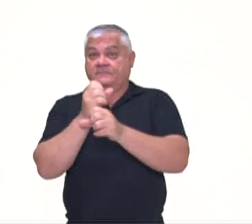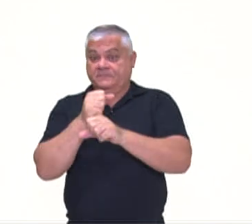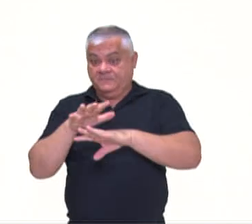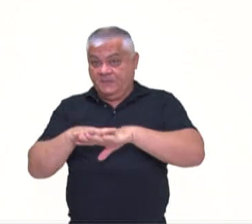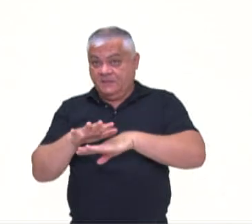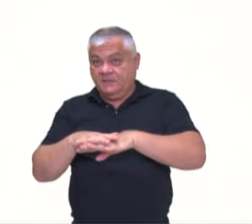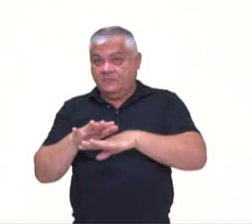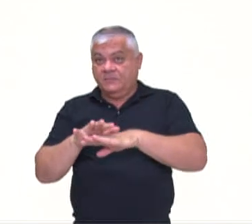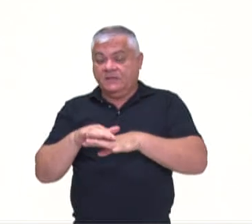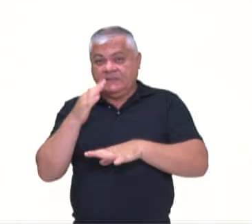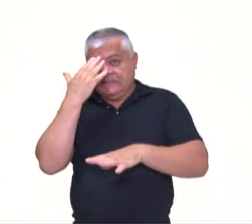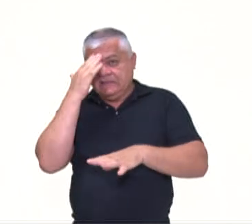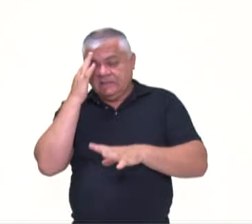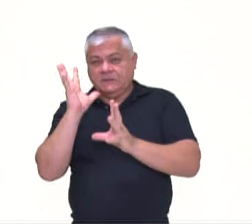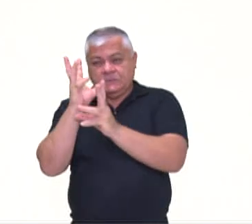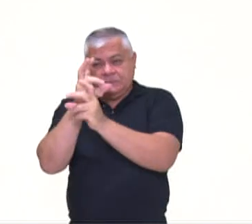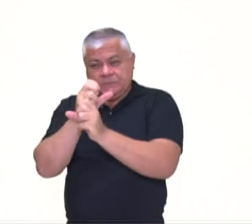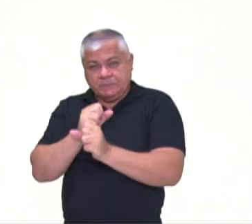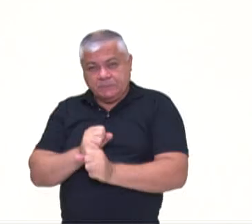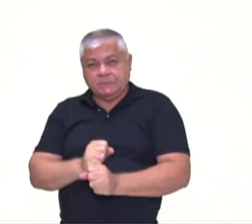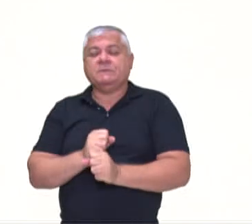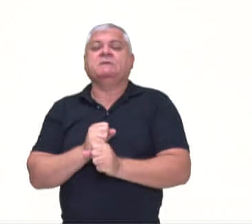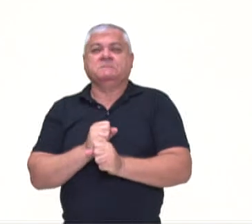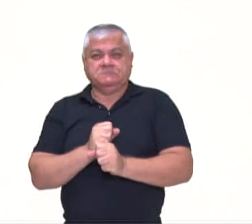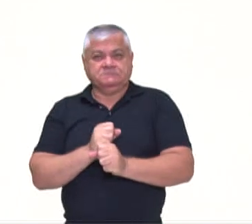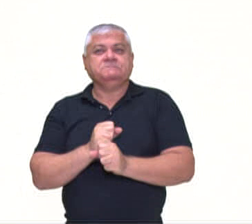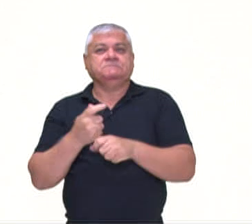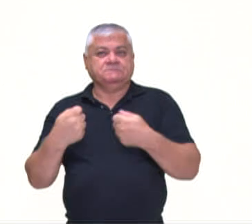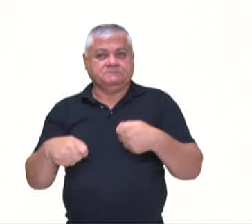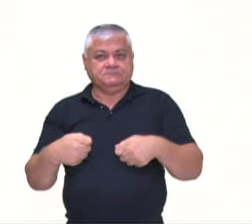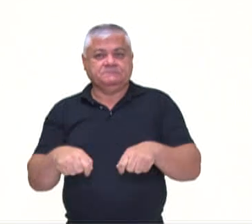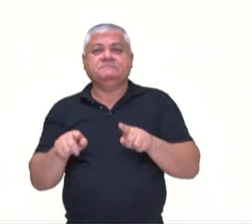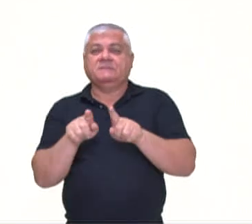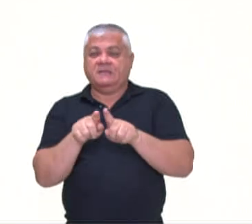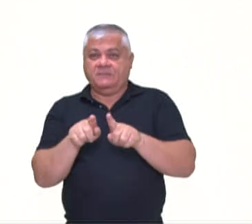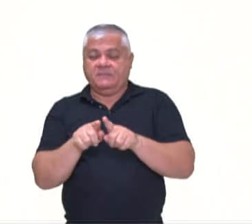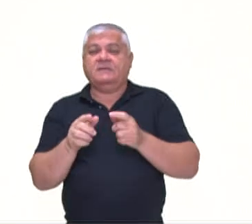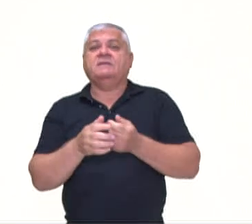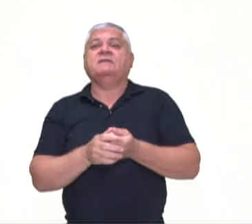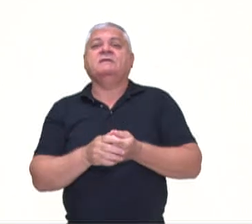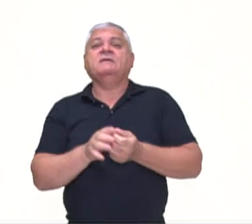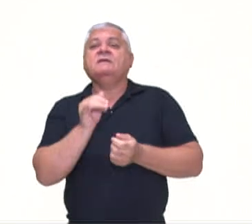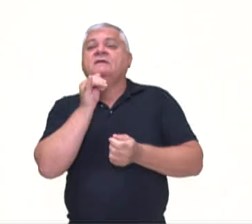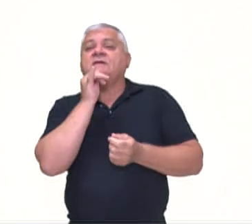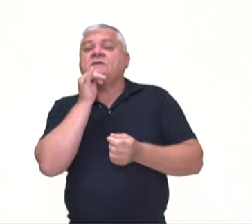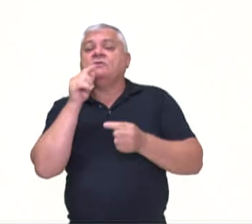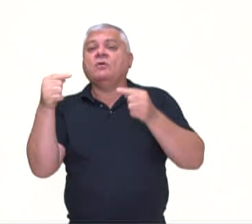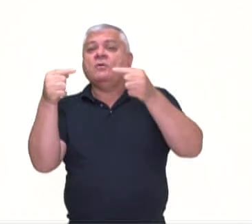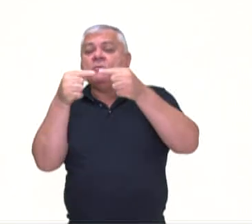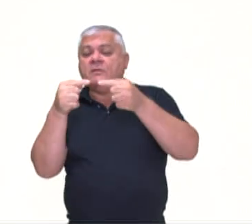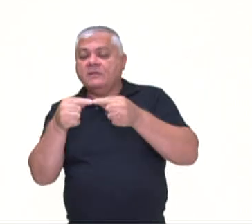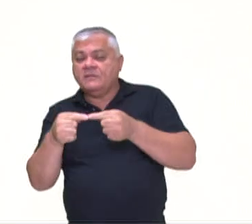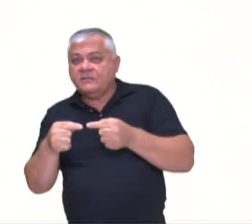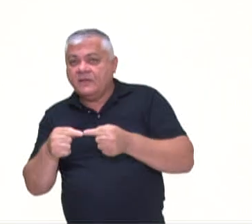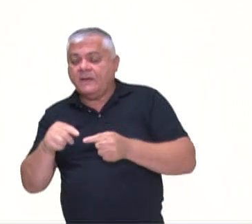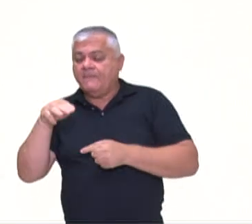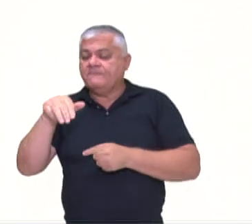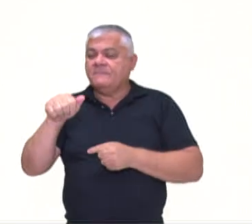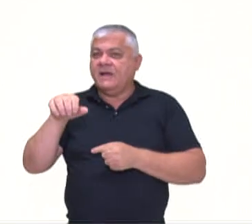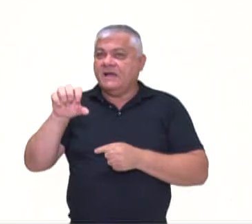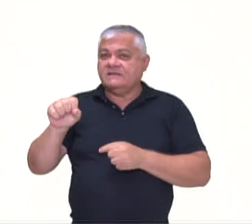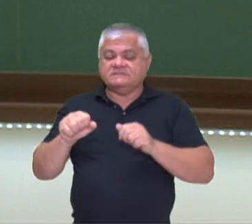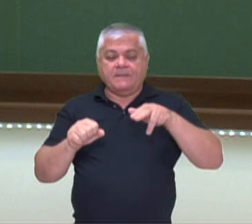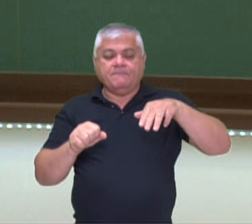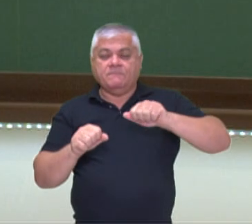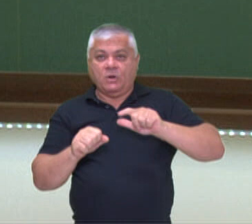matemáticas, envolvendo cálculo estequiométrico ou estequiometria simples, relacionando massa-massa,